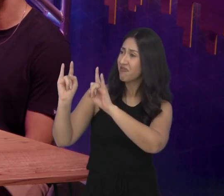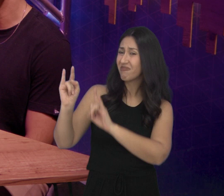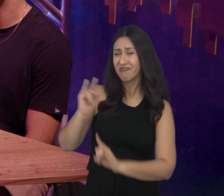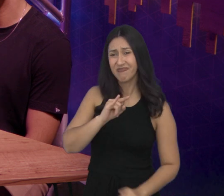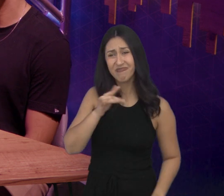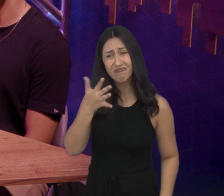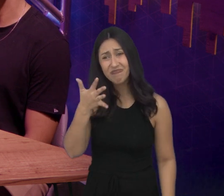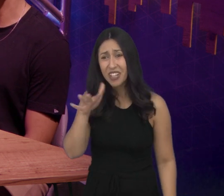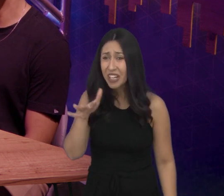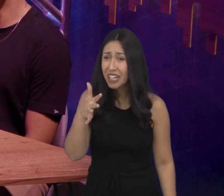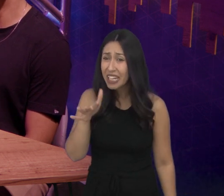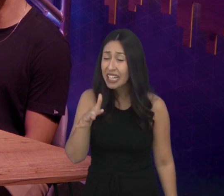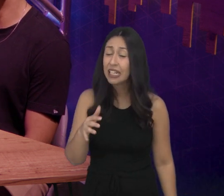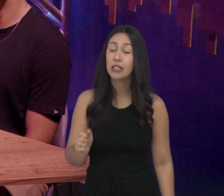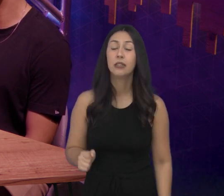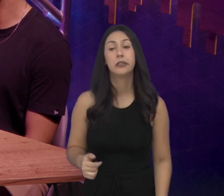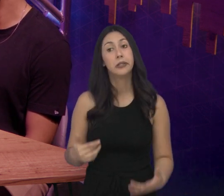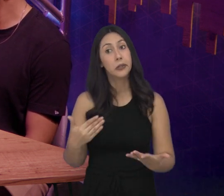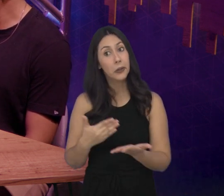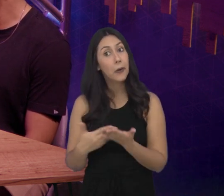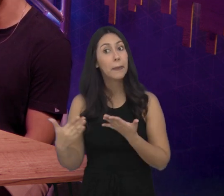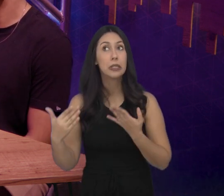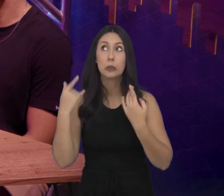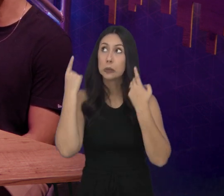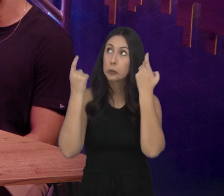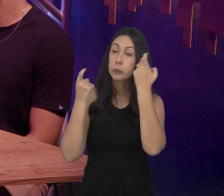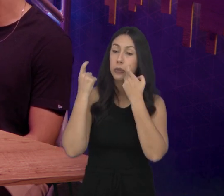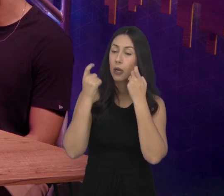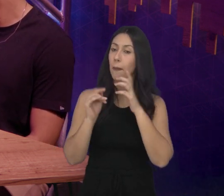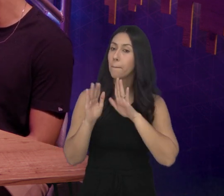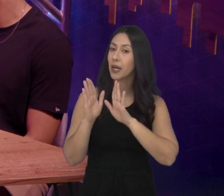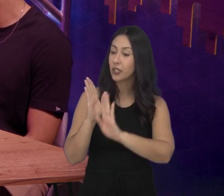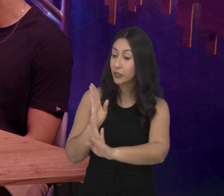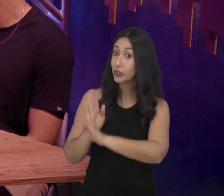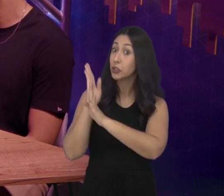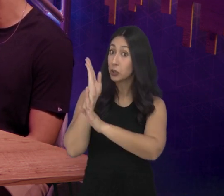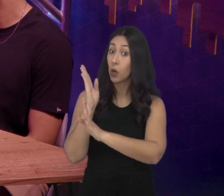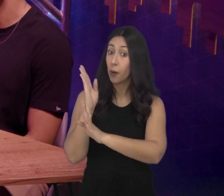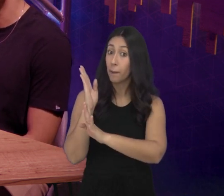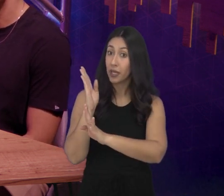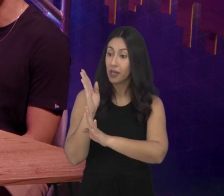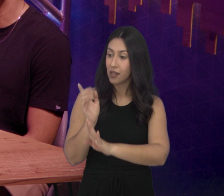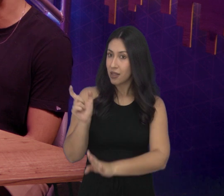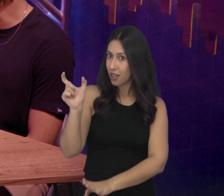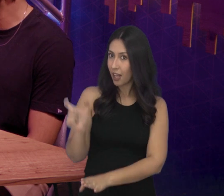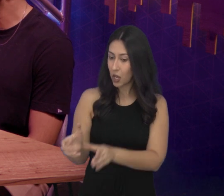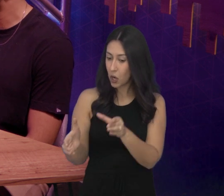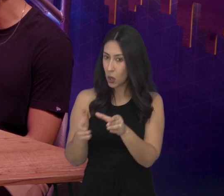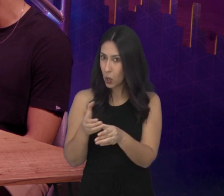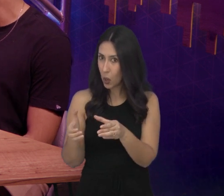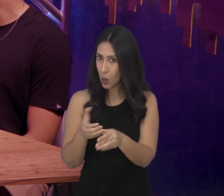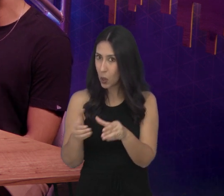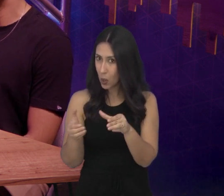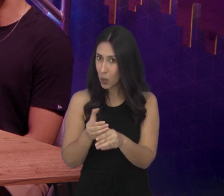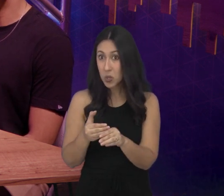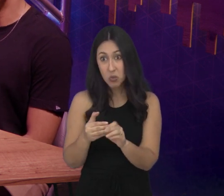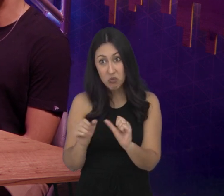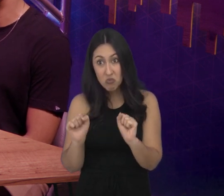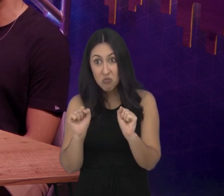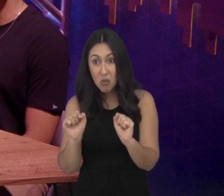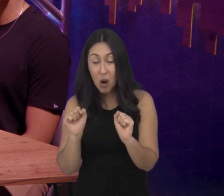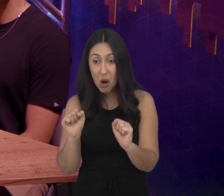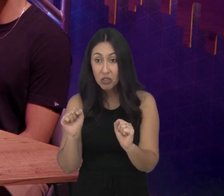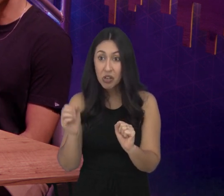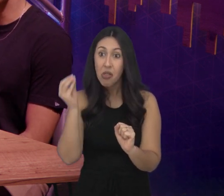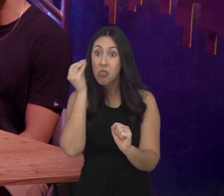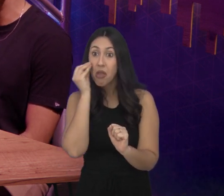apartamento e tal. Ele entra nessa crise. E aí ele descobre que ele consegue fazer um concurso lá para entrar